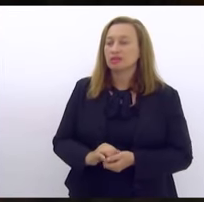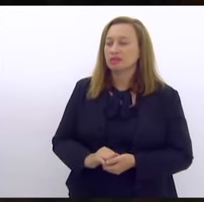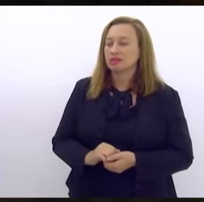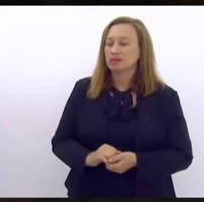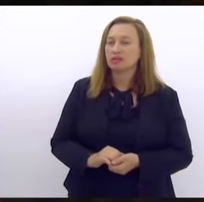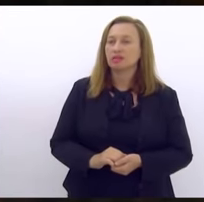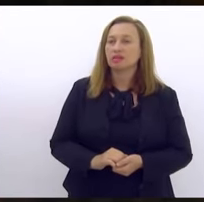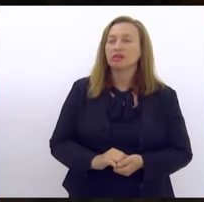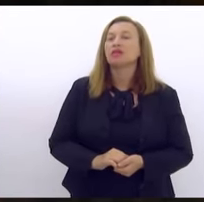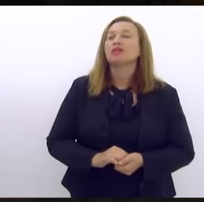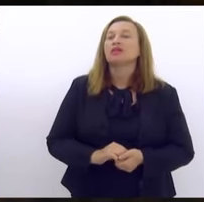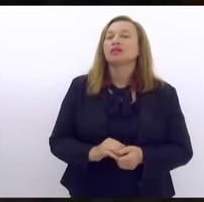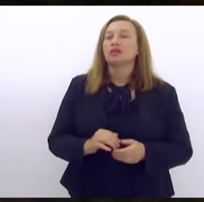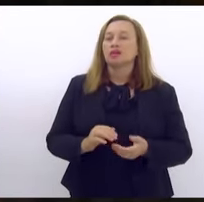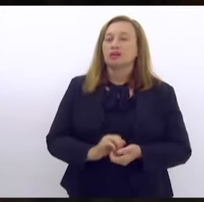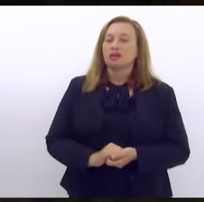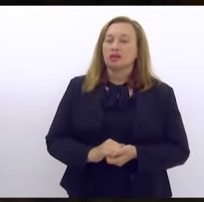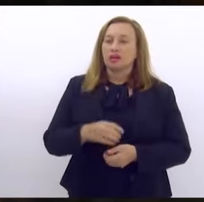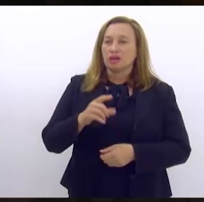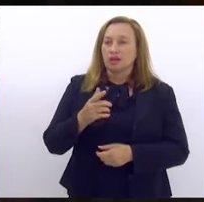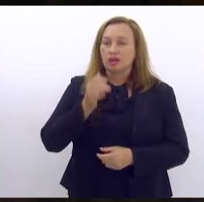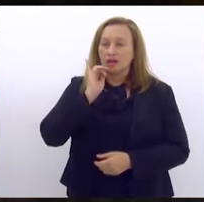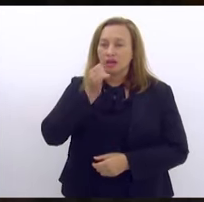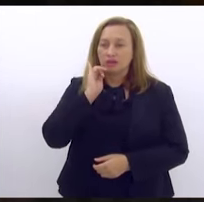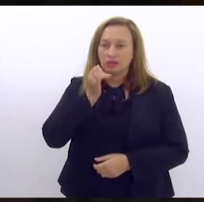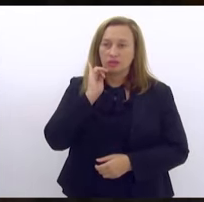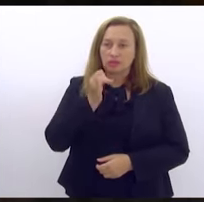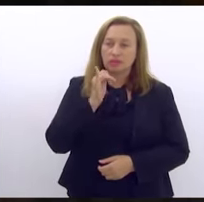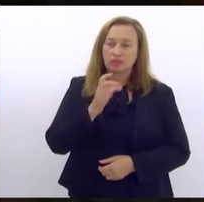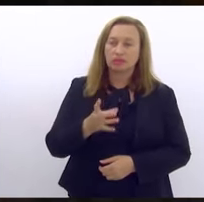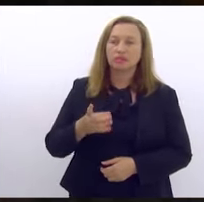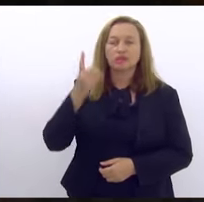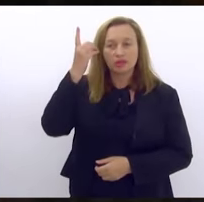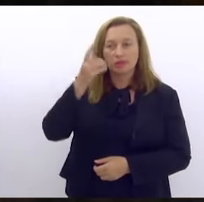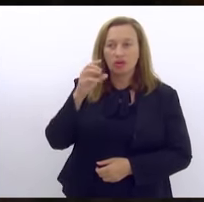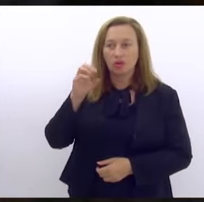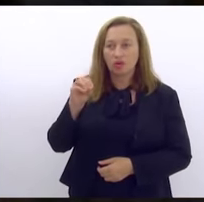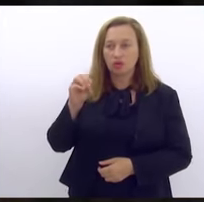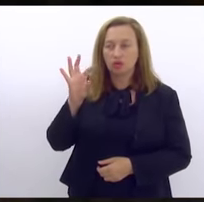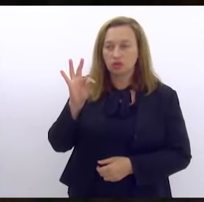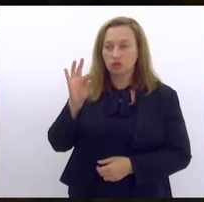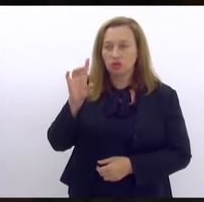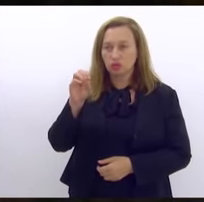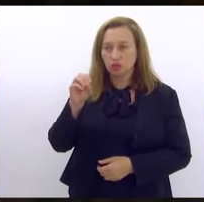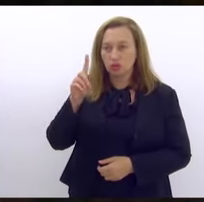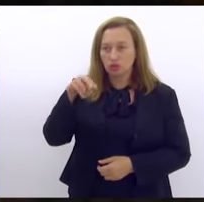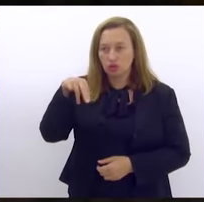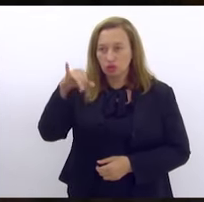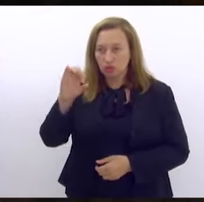legislativa favorável. Relator, deputado Antônio de Paula Pai.